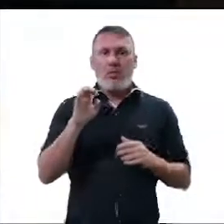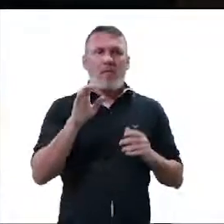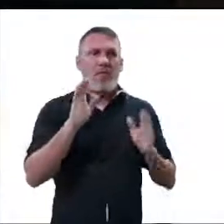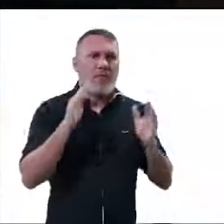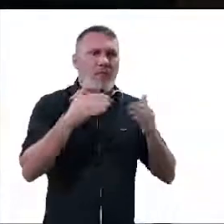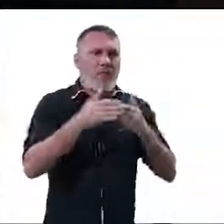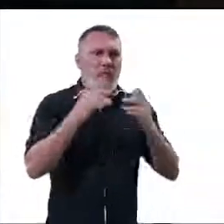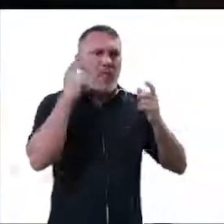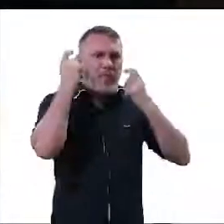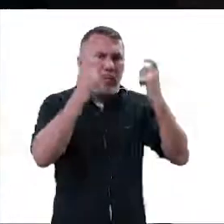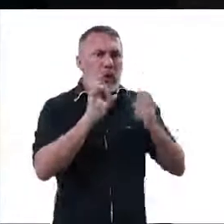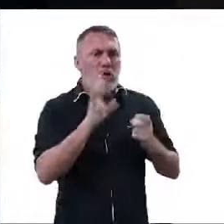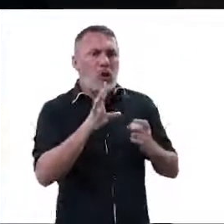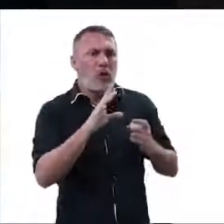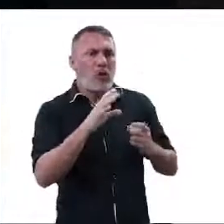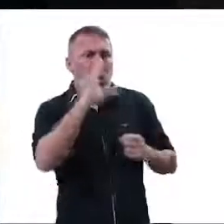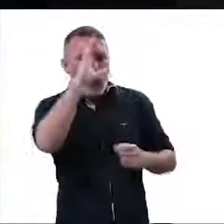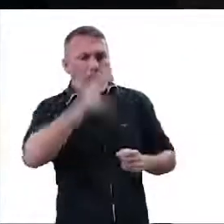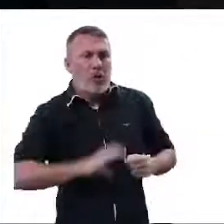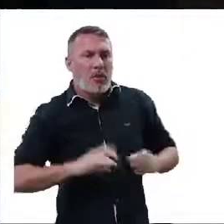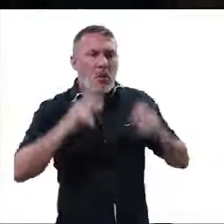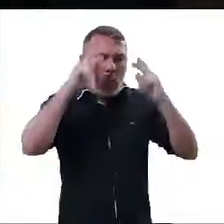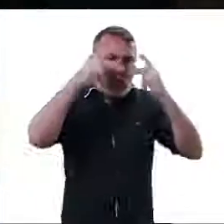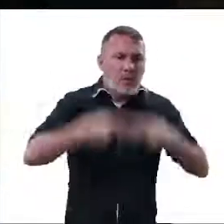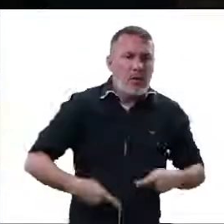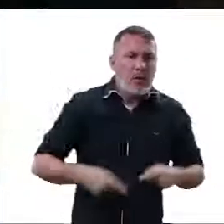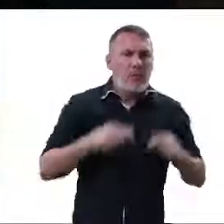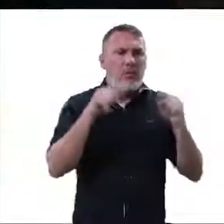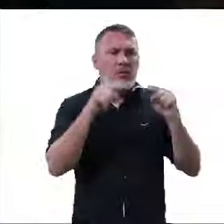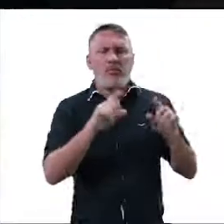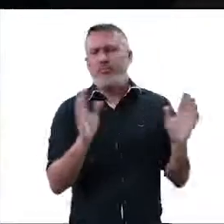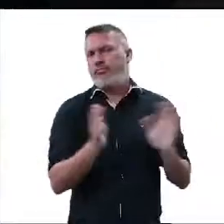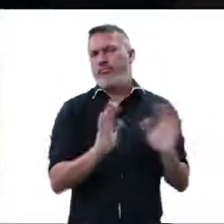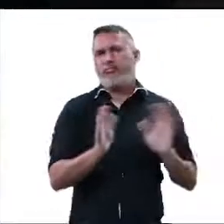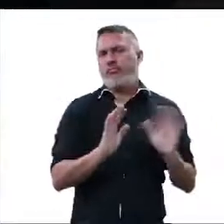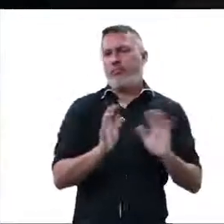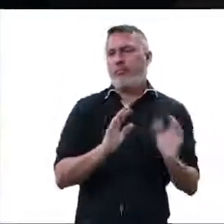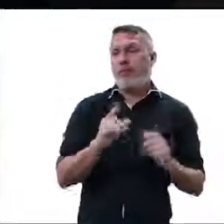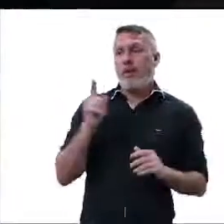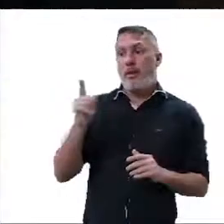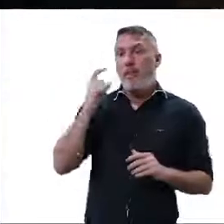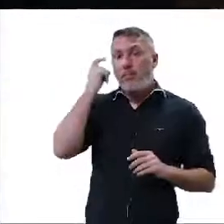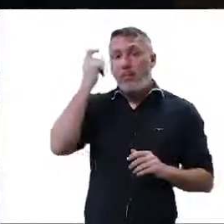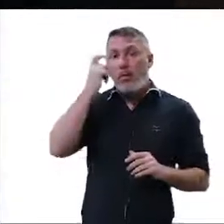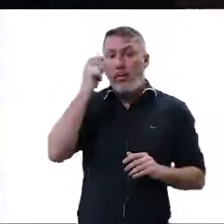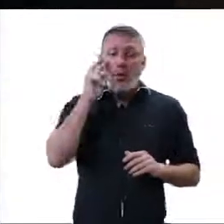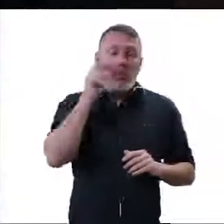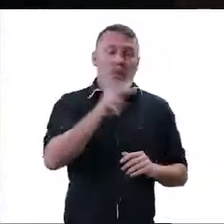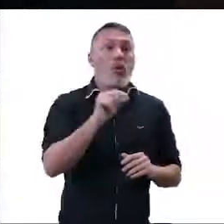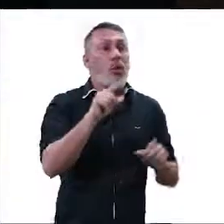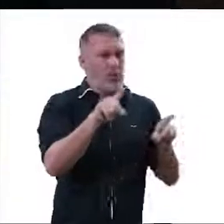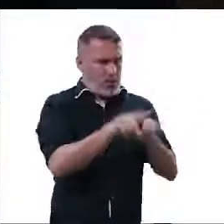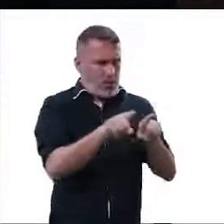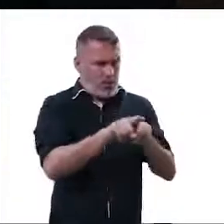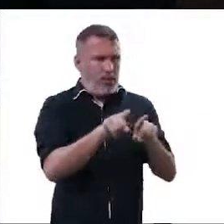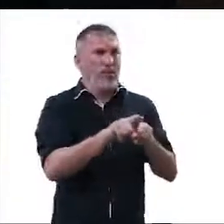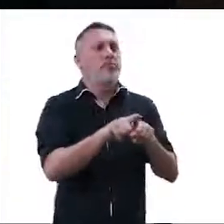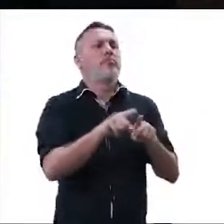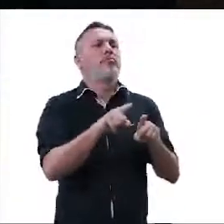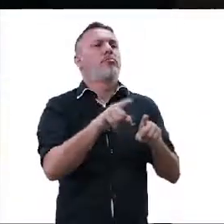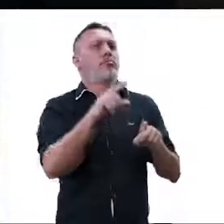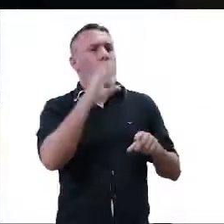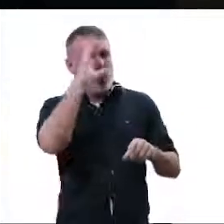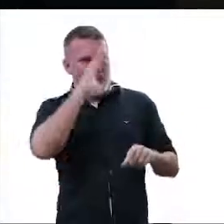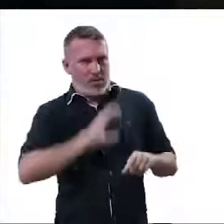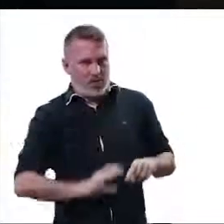ficar analisando apenas o comportamento humano. A preocupação do Comte é também analisar o comportamento